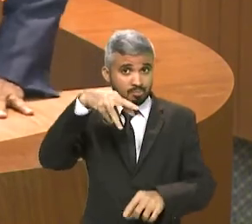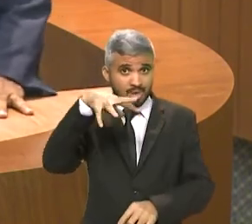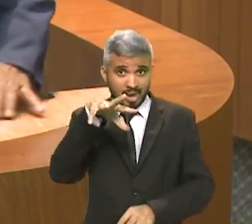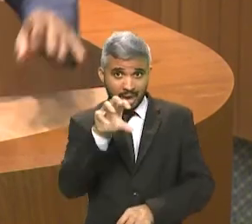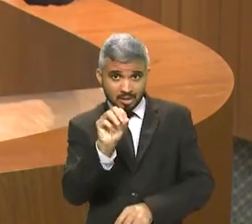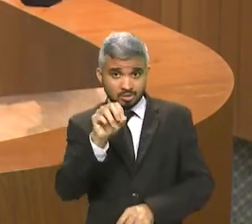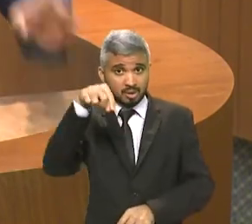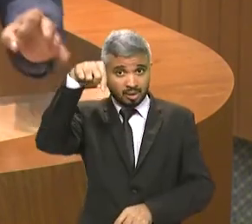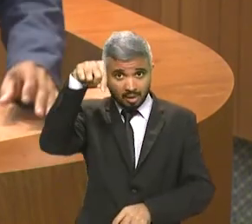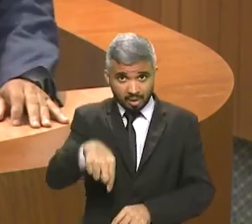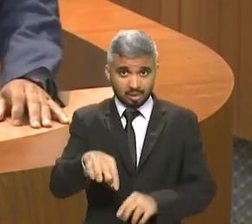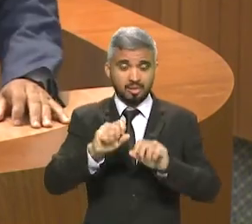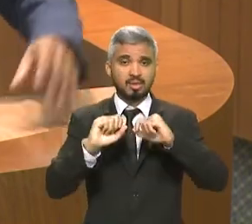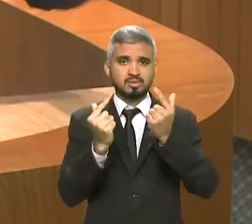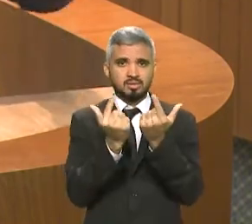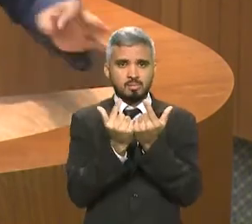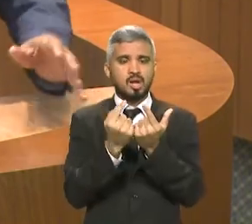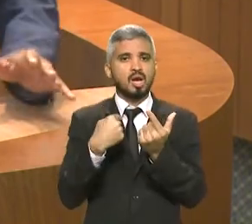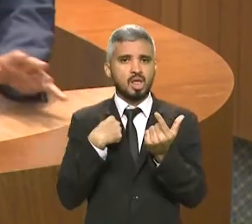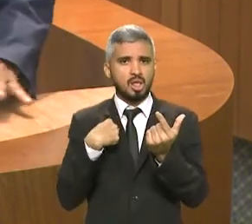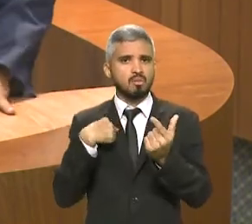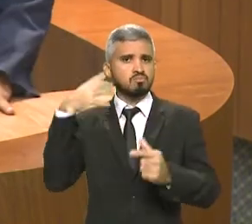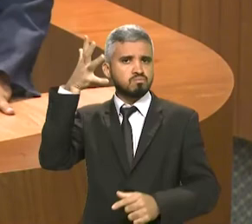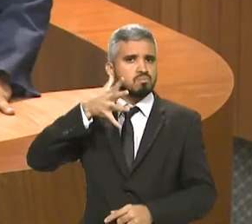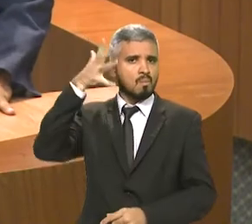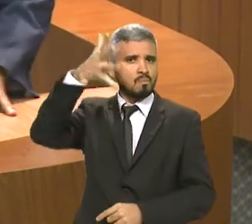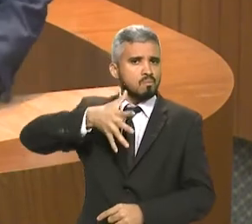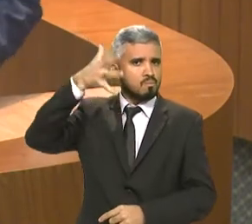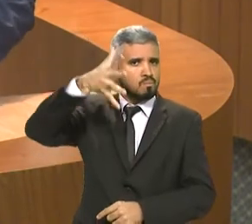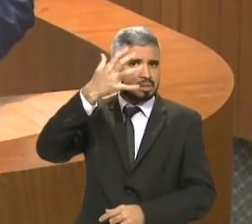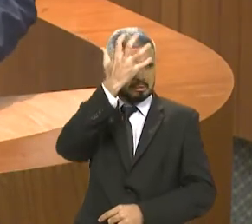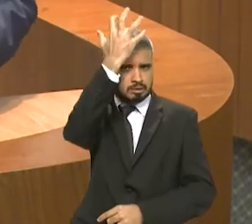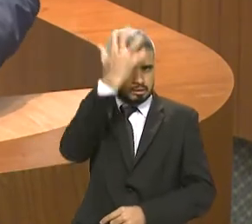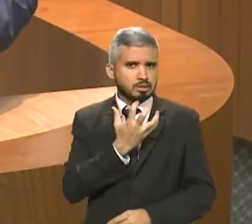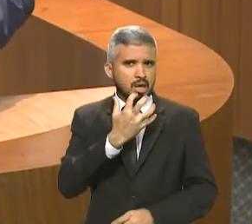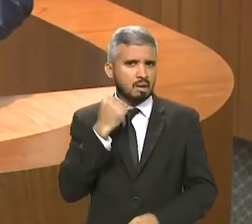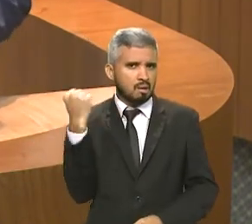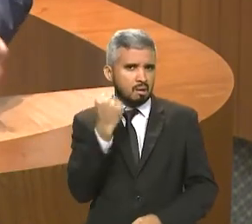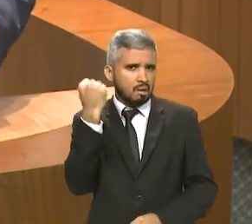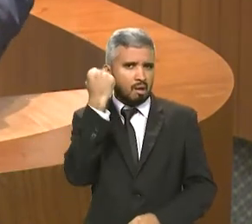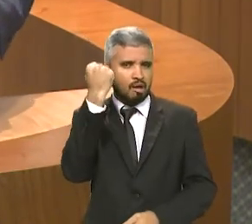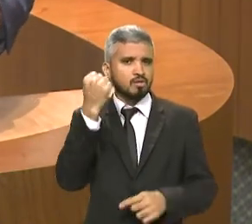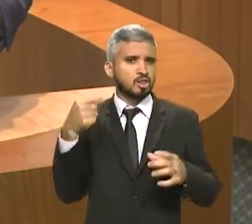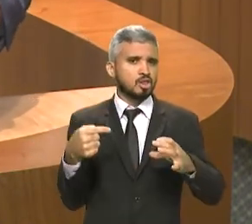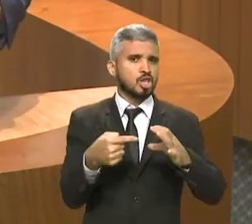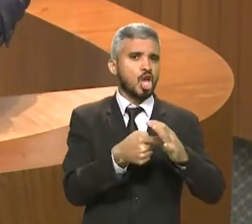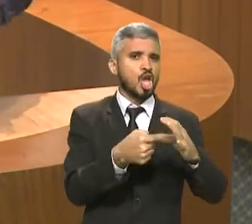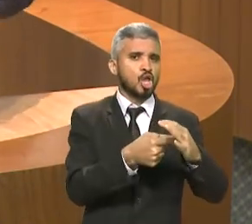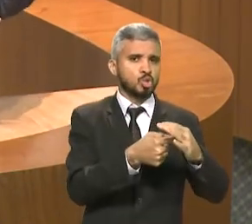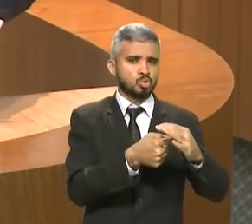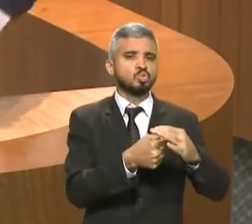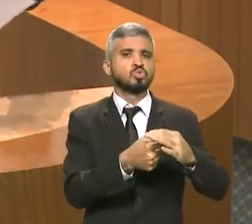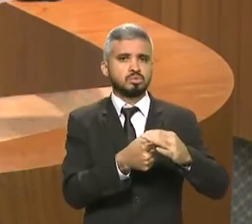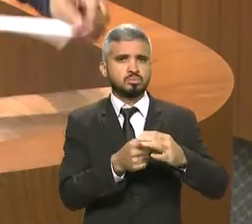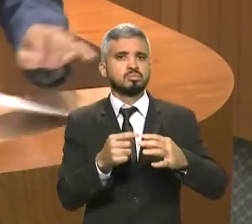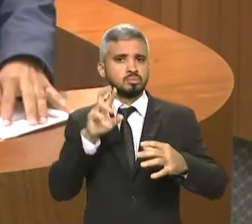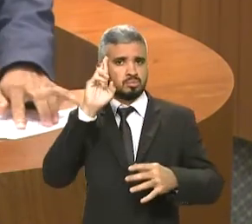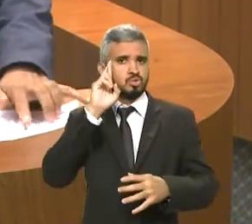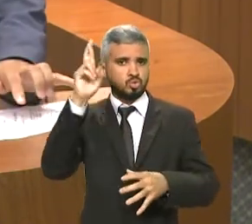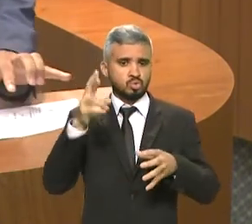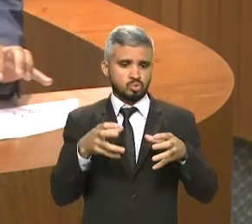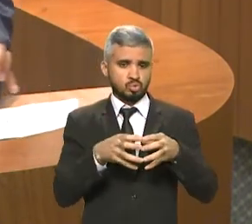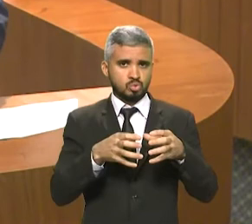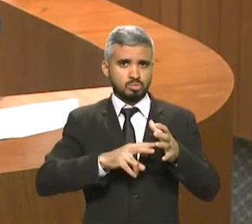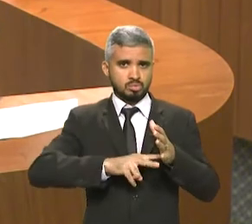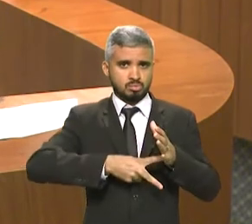Assembleia, uma grave e grande denúncia contra a direção do Simpro-SEMA no estado do Maranhão.